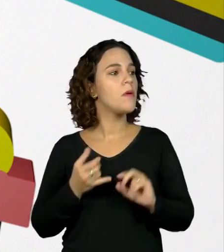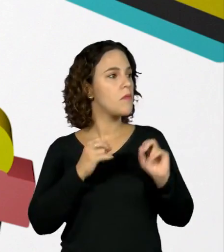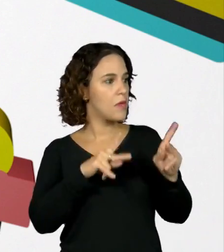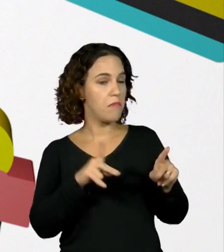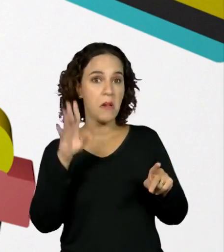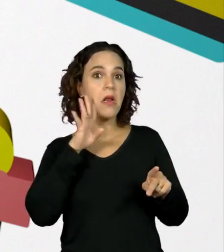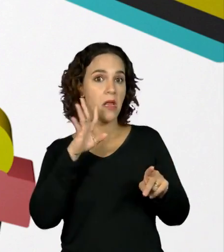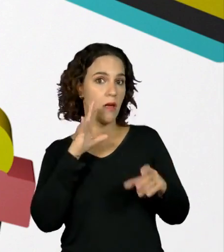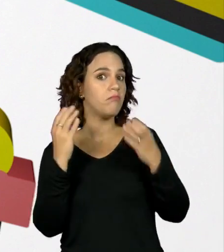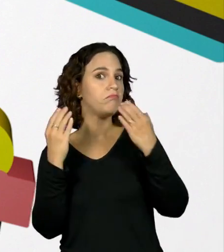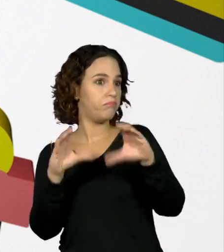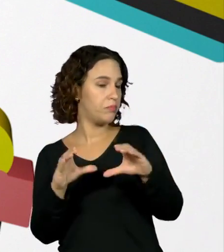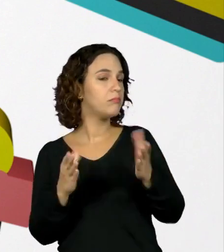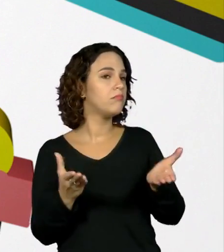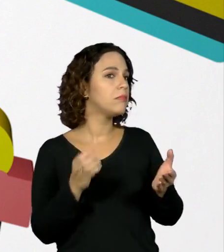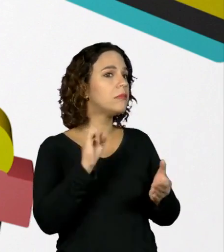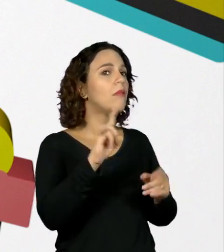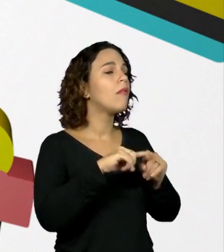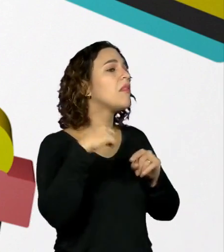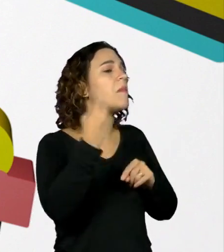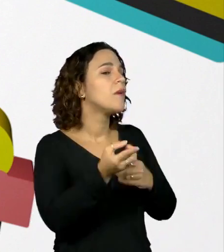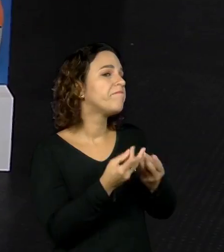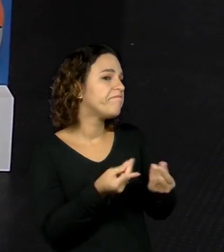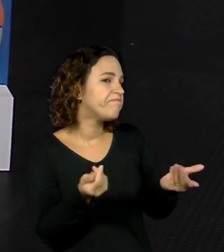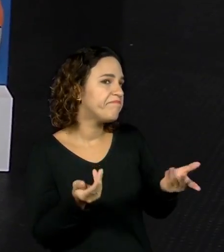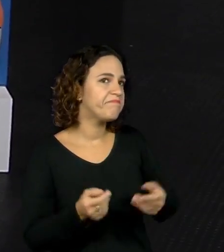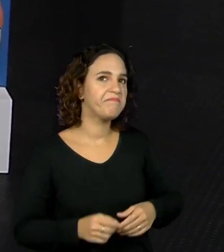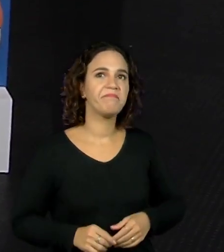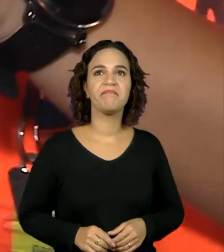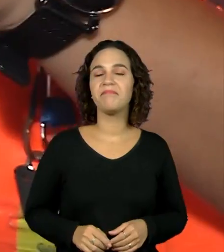legal colocar, porque senão depois perde o sentido, né?